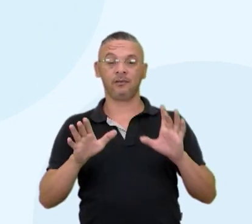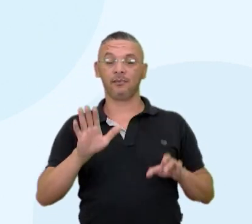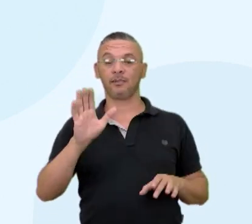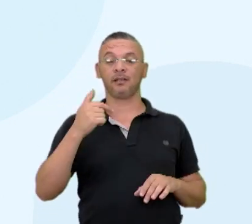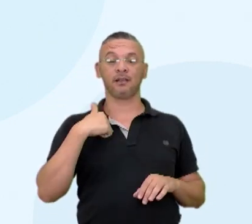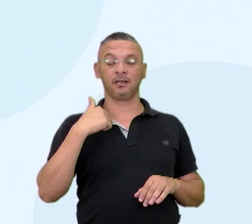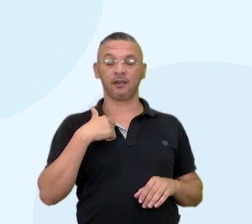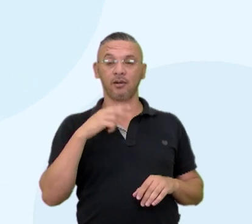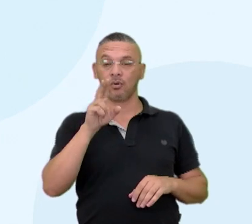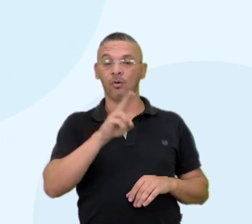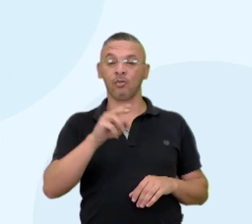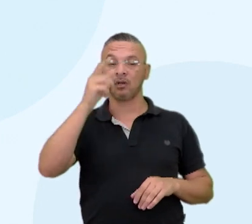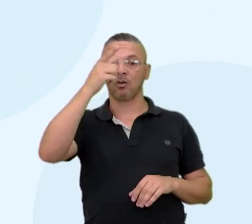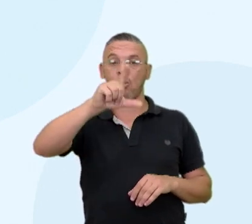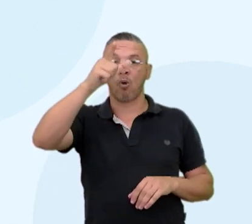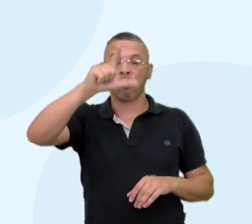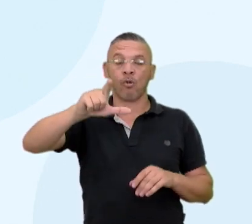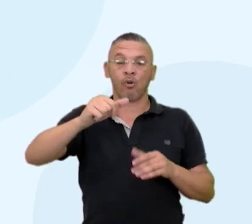Fact-checking. Dá uma pausa.